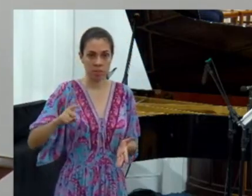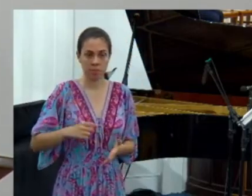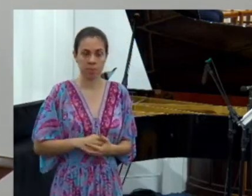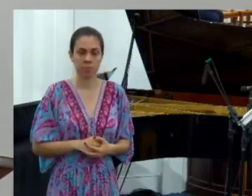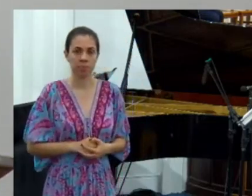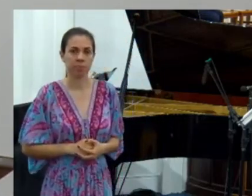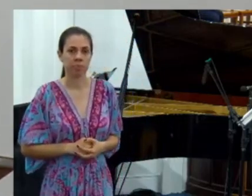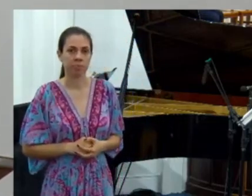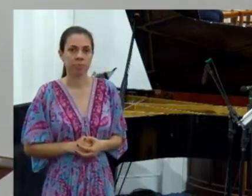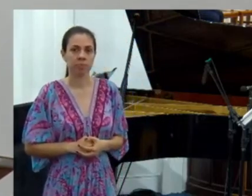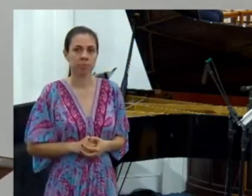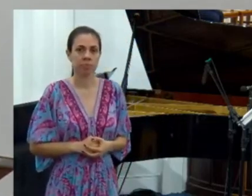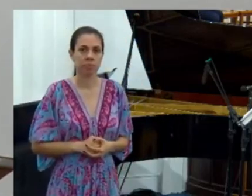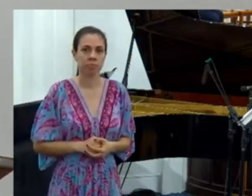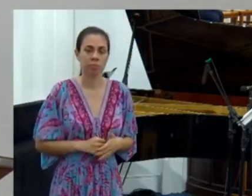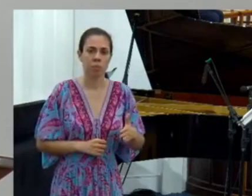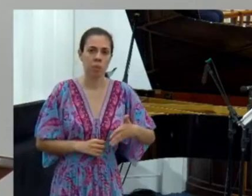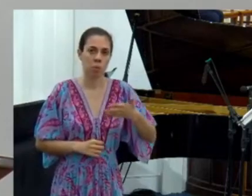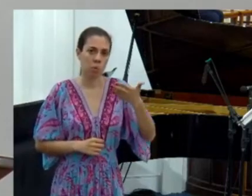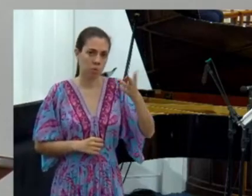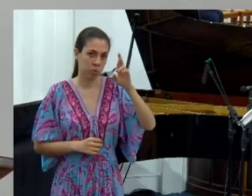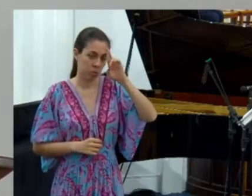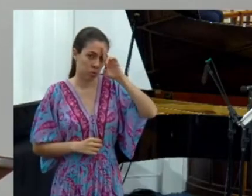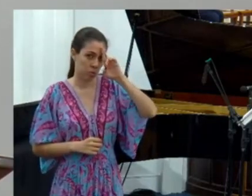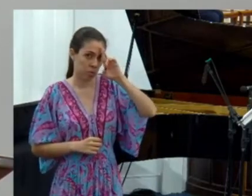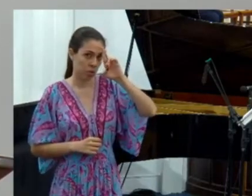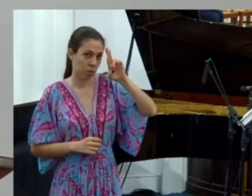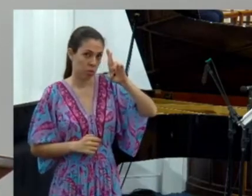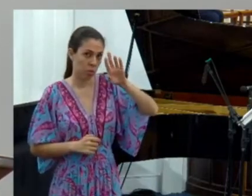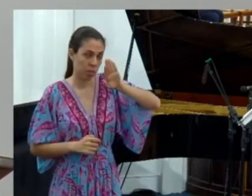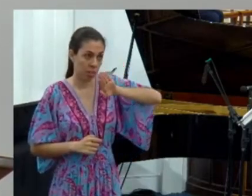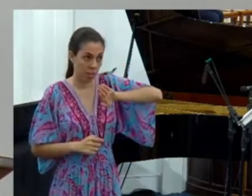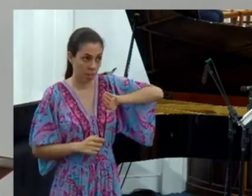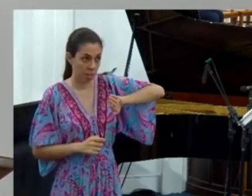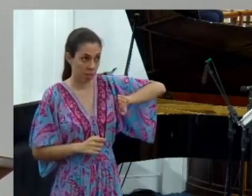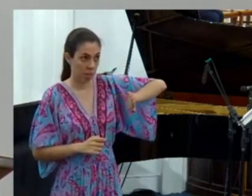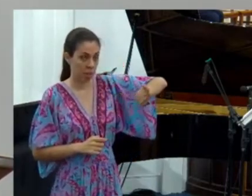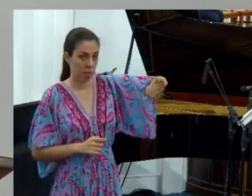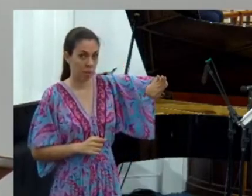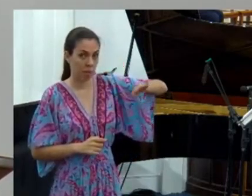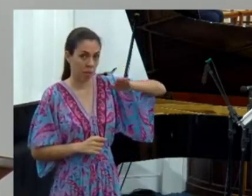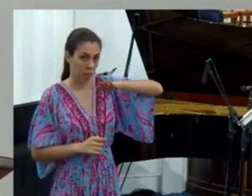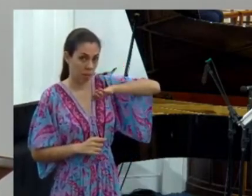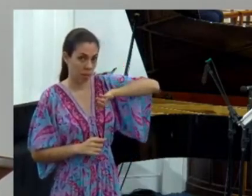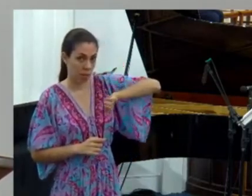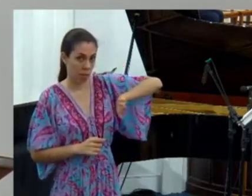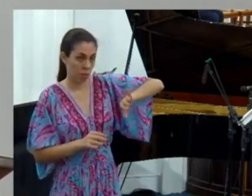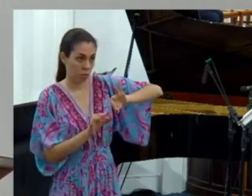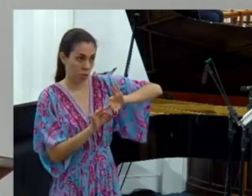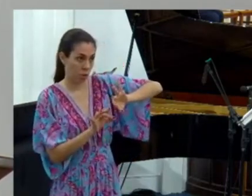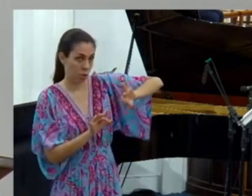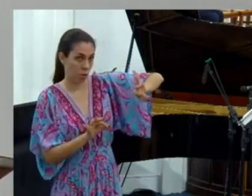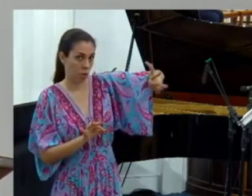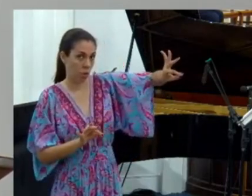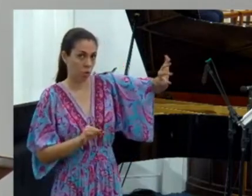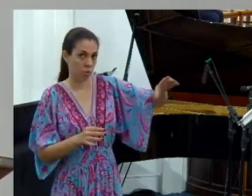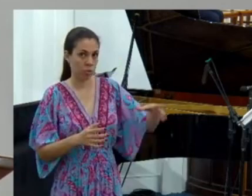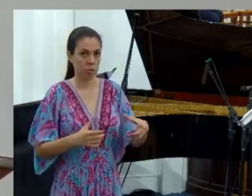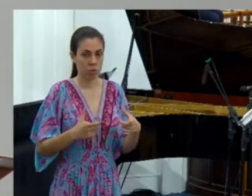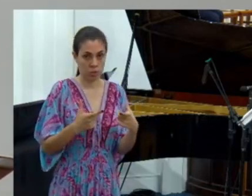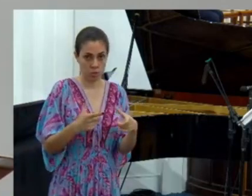Senhor se colocar a leste da cidade? É a glória do Senhor abandonando o templo.